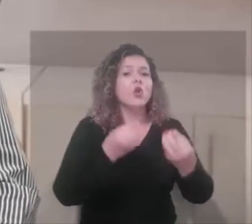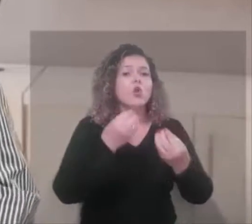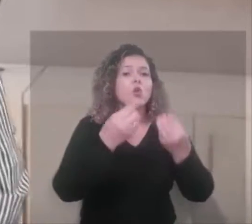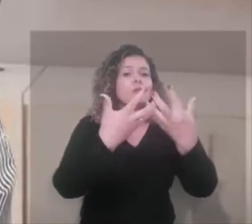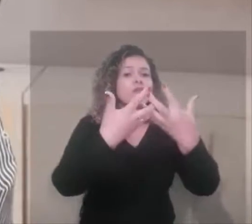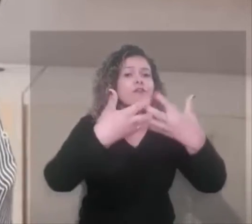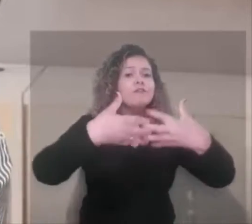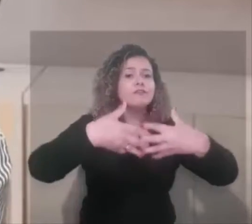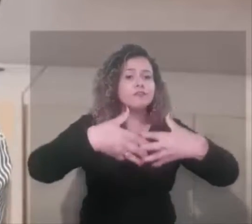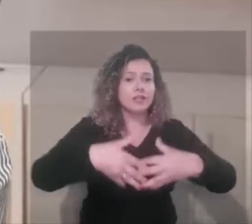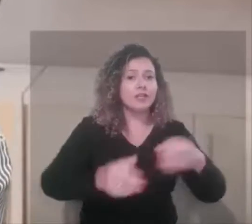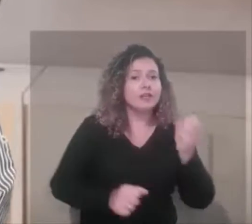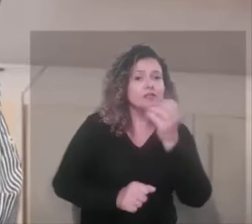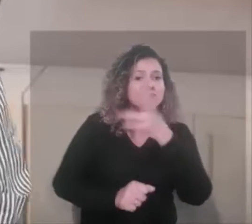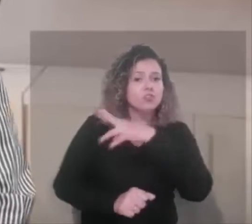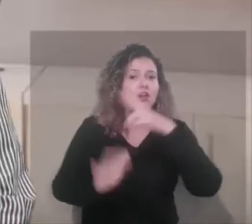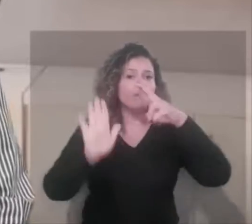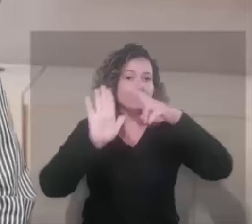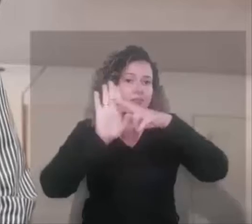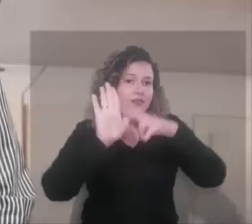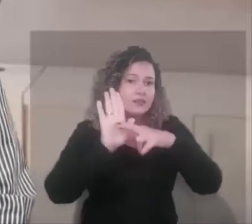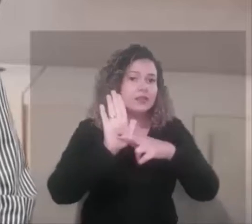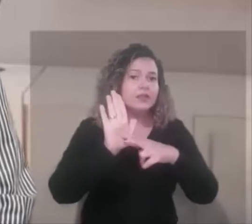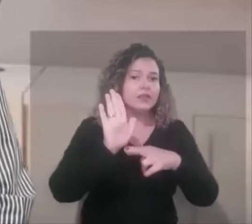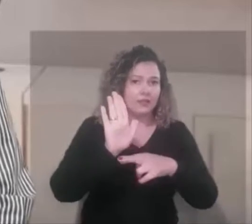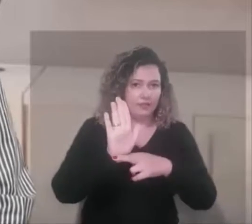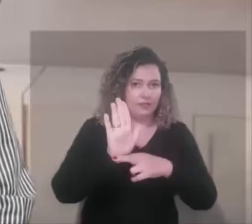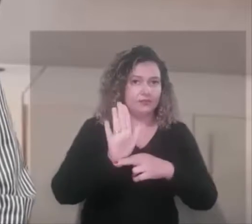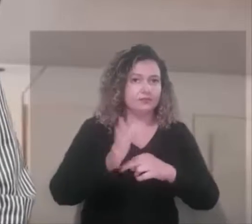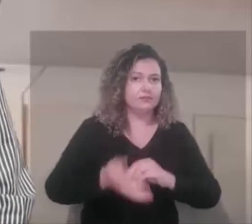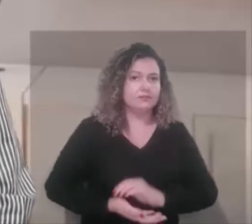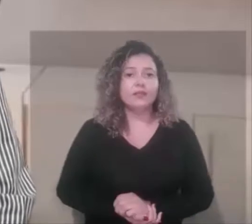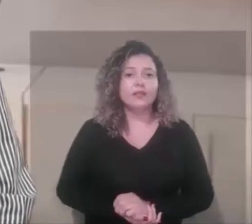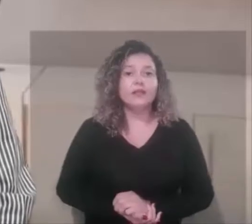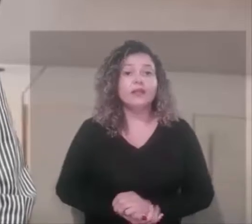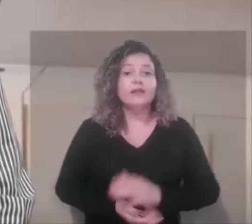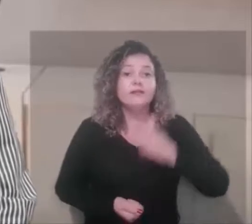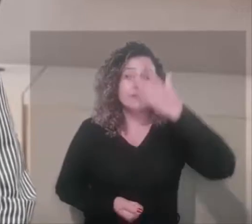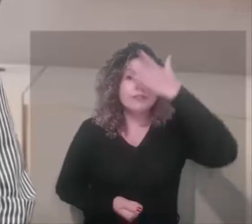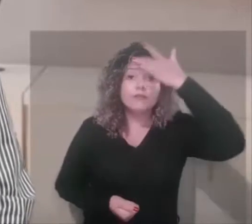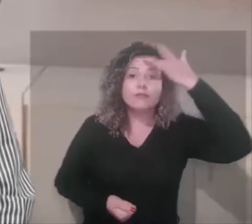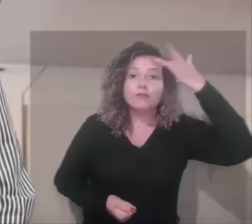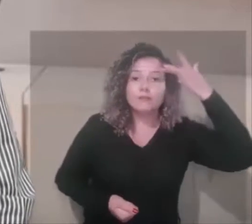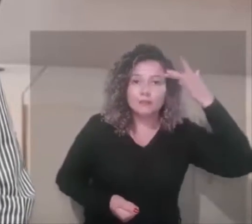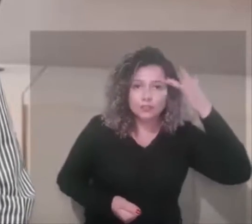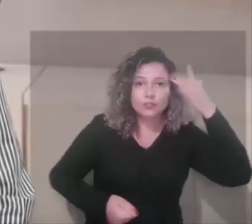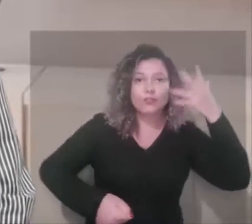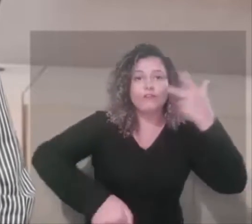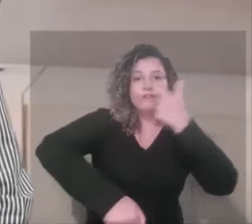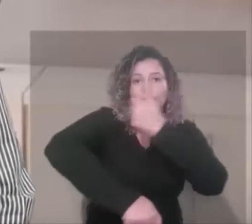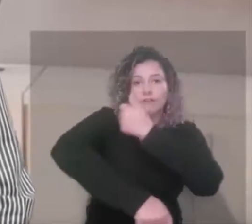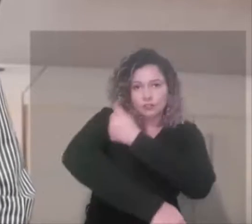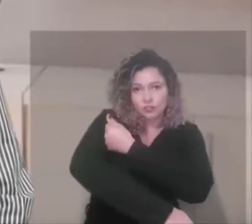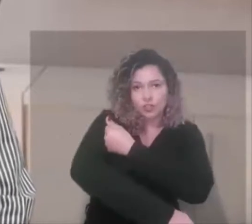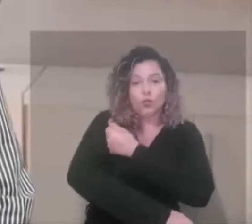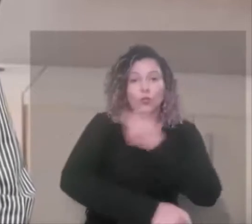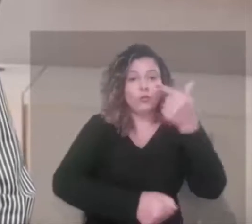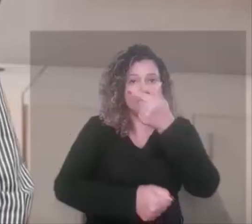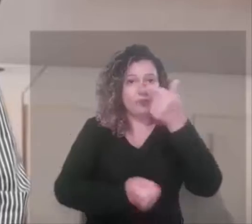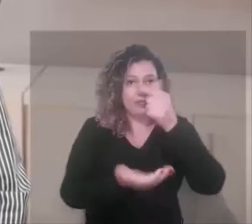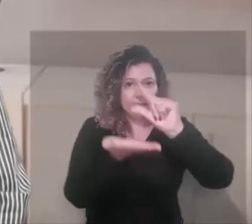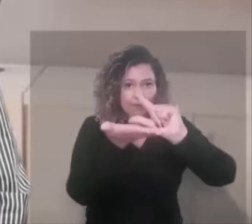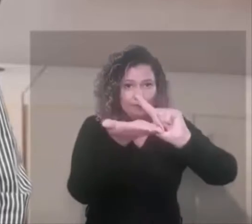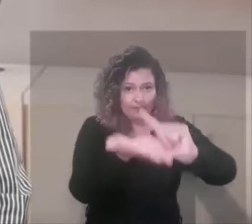na cidade será publicado no Diário Oficial ainda hoje. E hoje a Prefeitura vacinou com a segunda